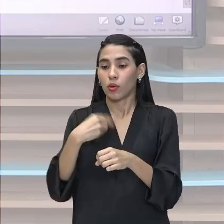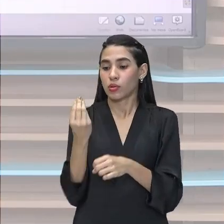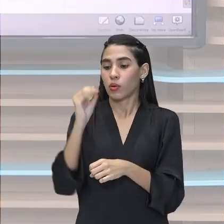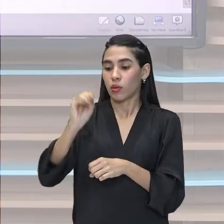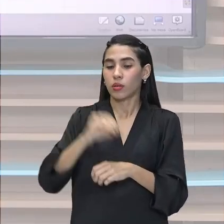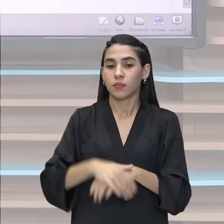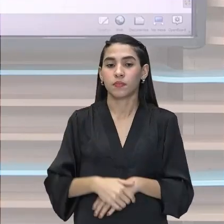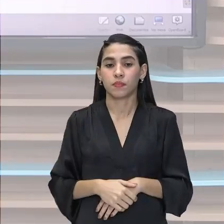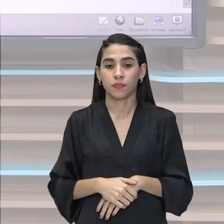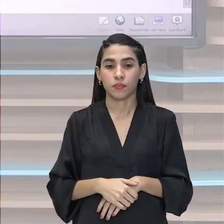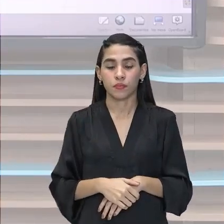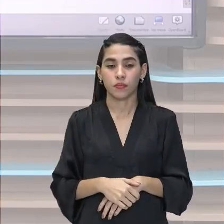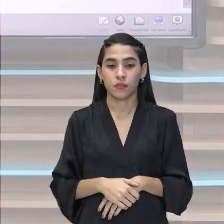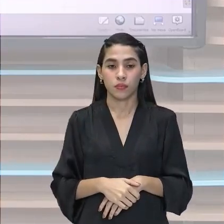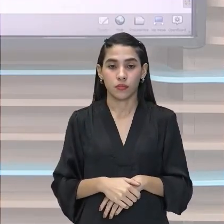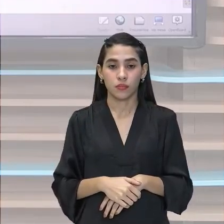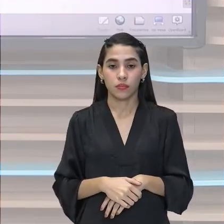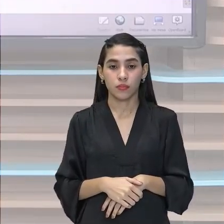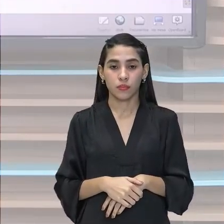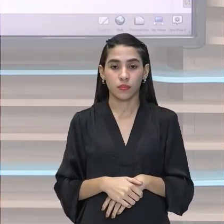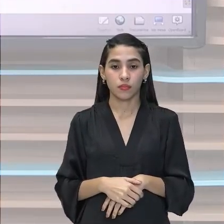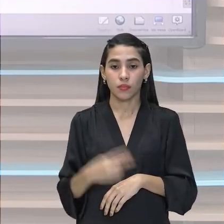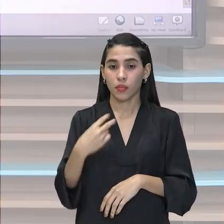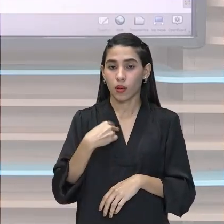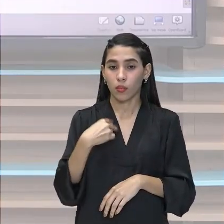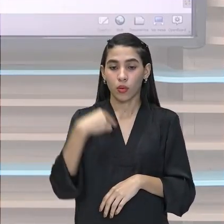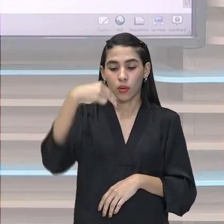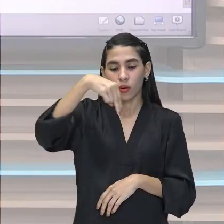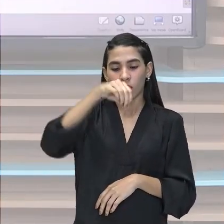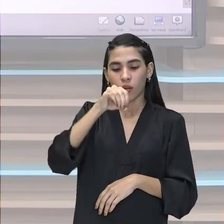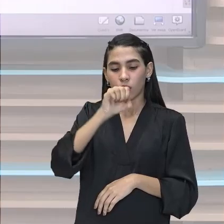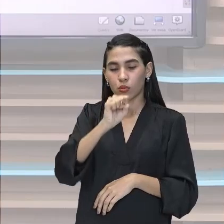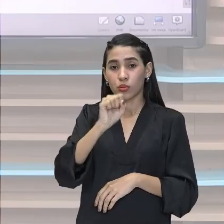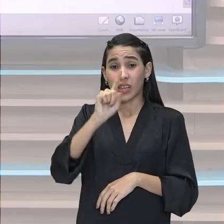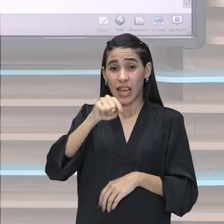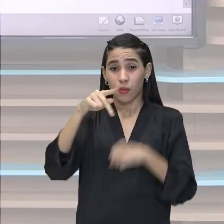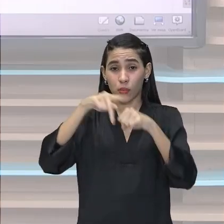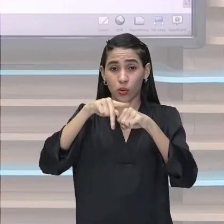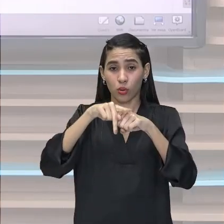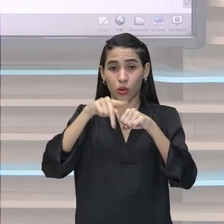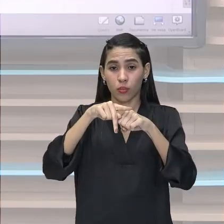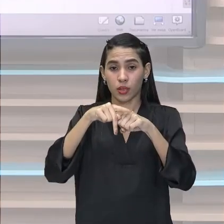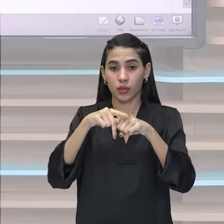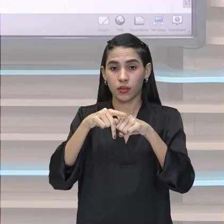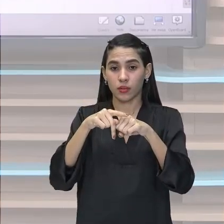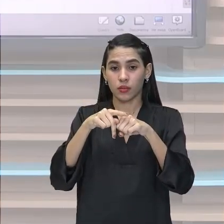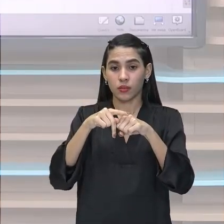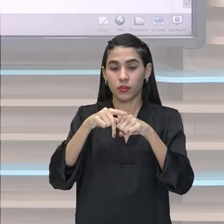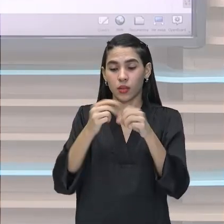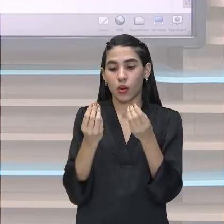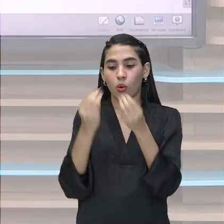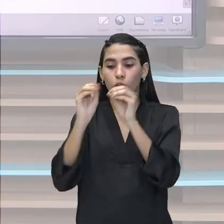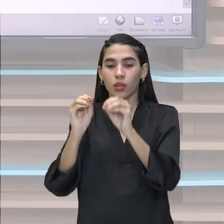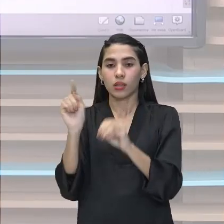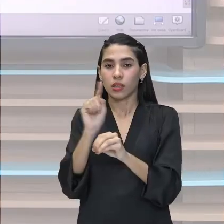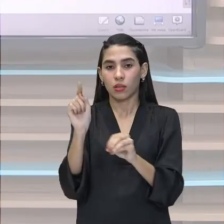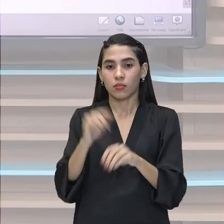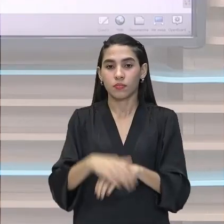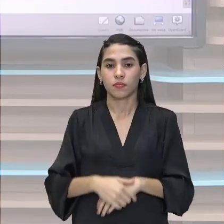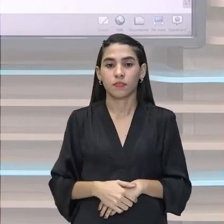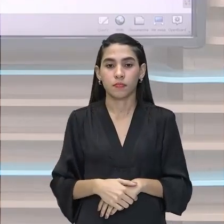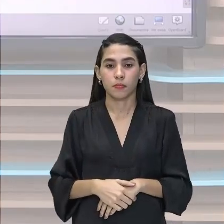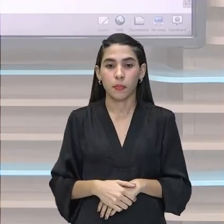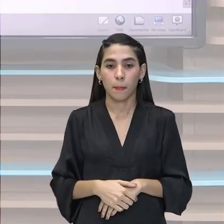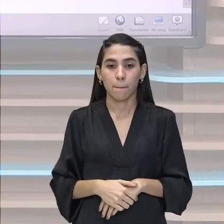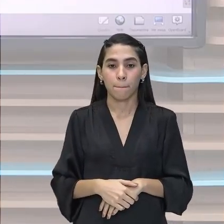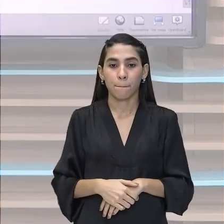aula, nos chamaram. Não posso colocar esse nos para cá. Agora, vamos botar assim.